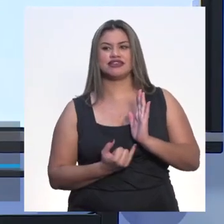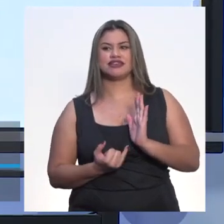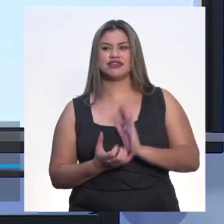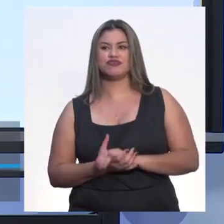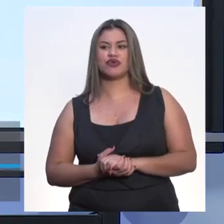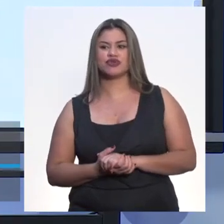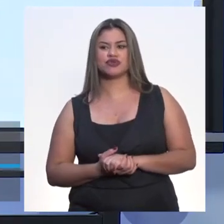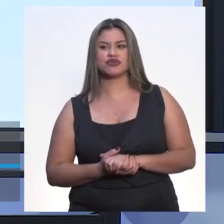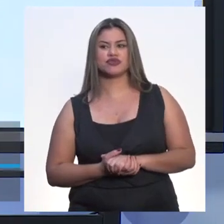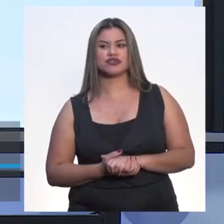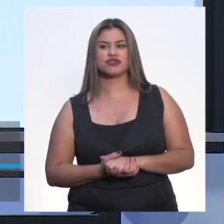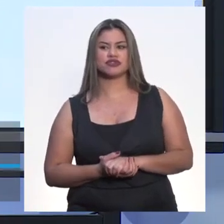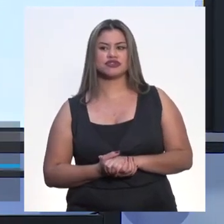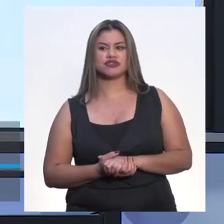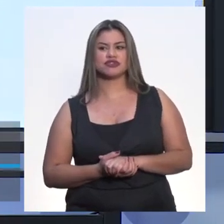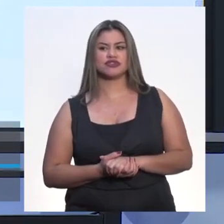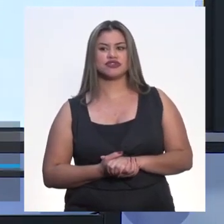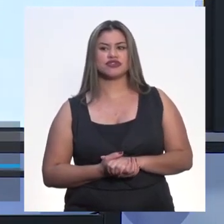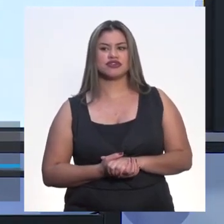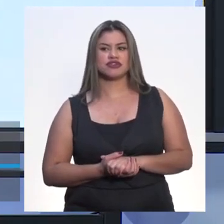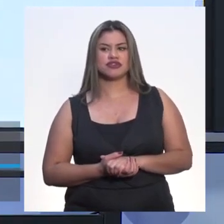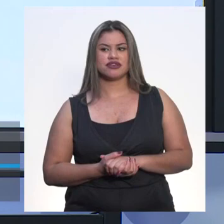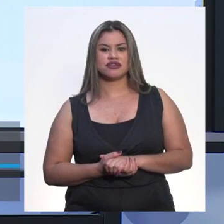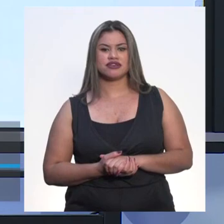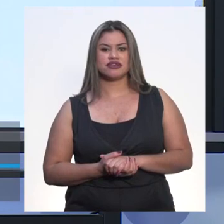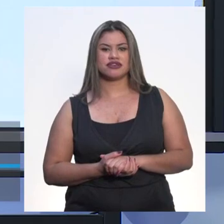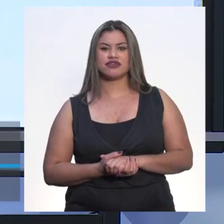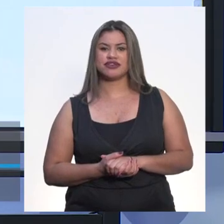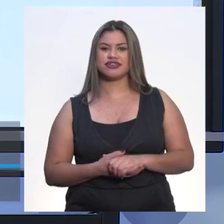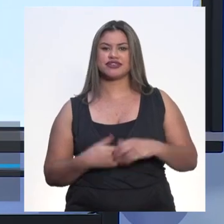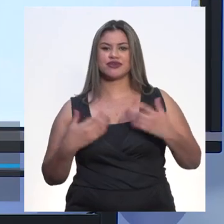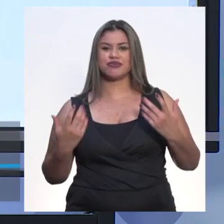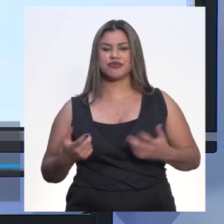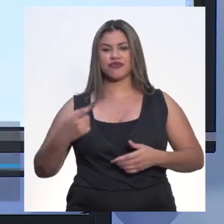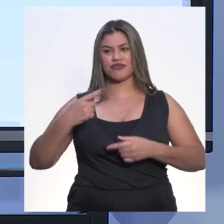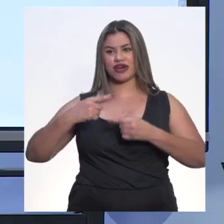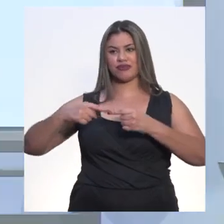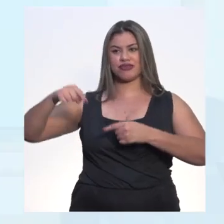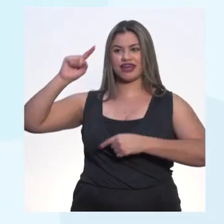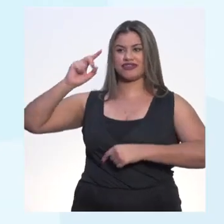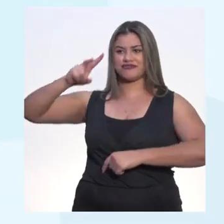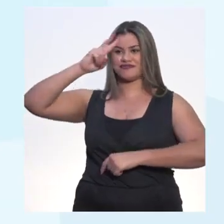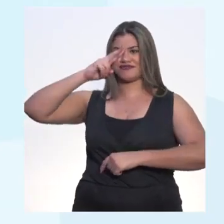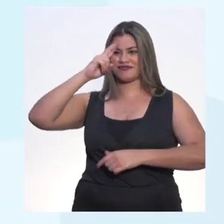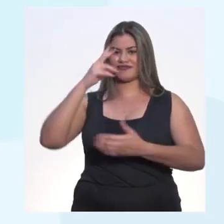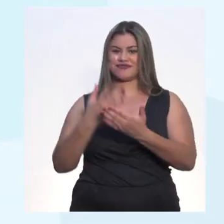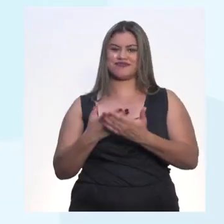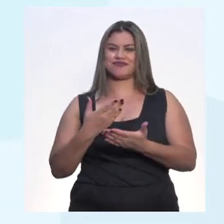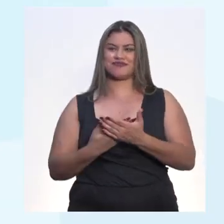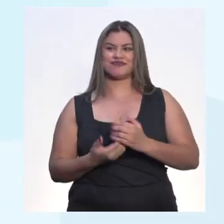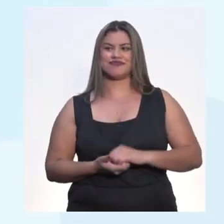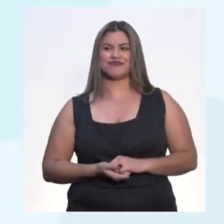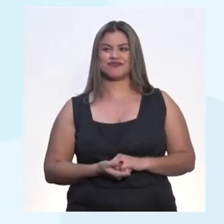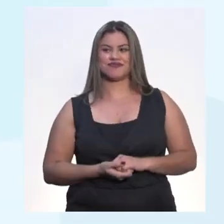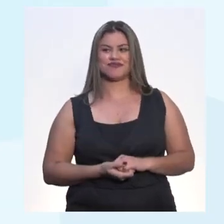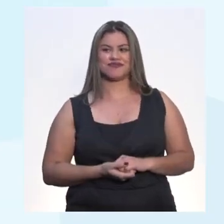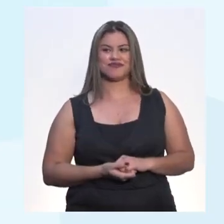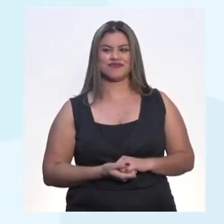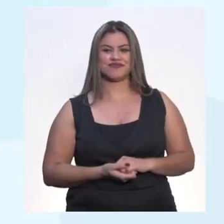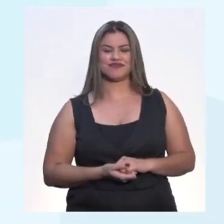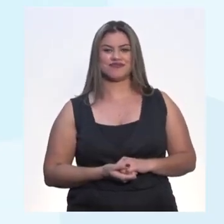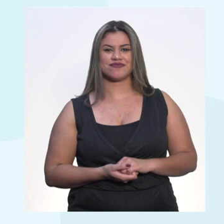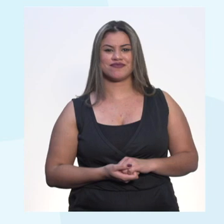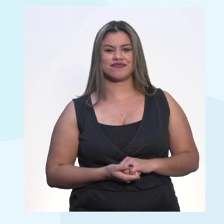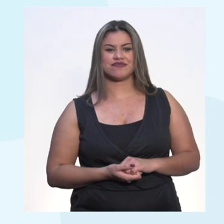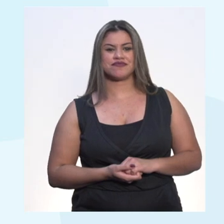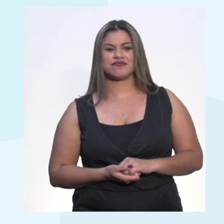vamos relembrar a nossa aula da semana passada. Então, vai aparecer na tela para vocês, porcentagem.